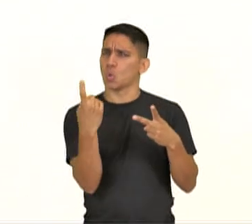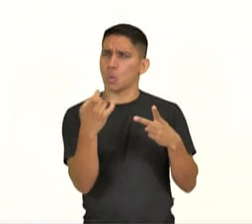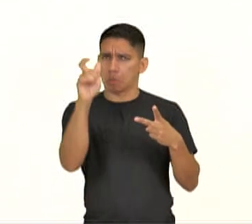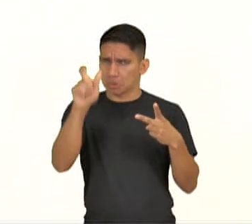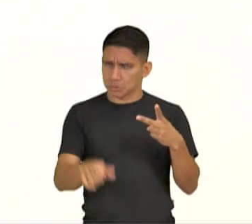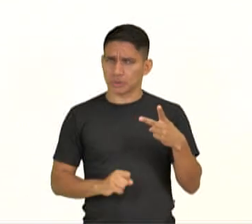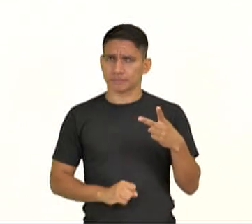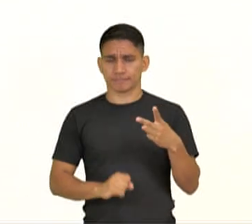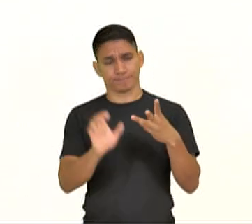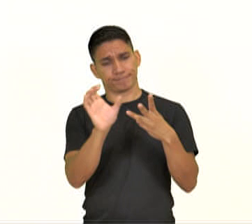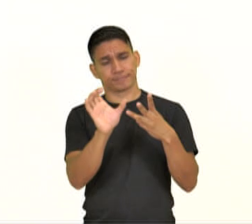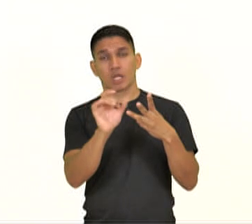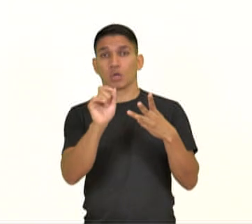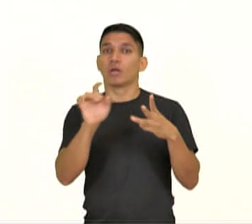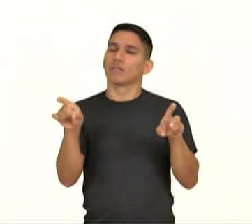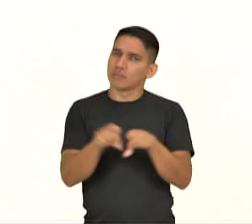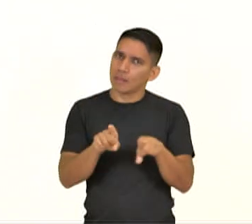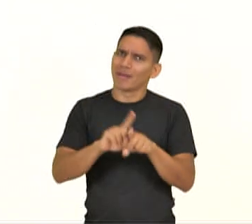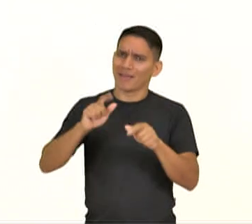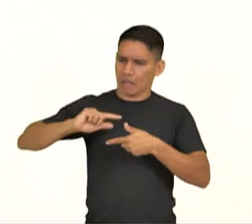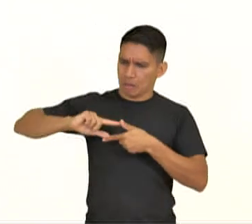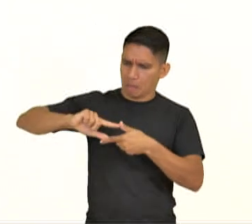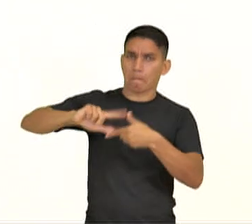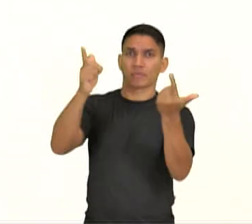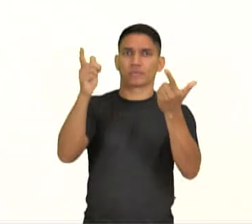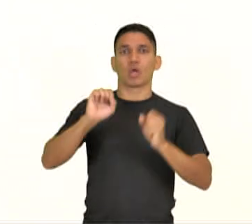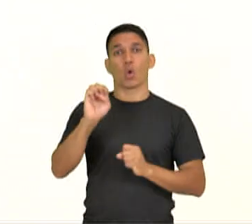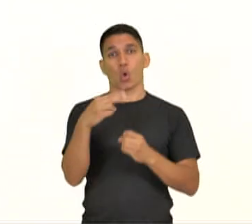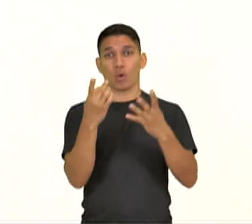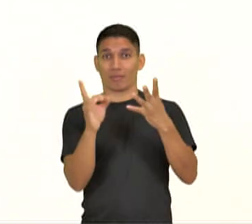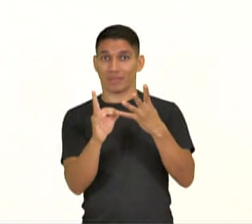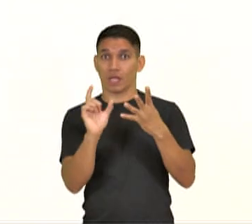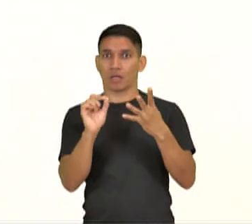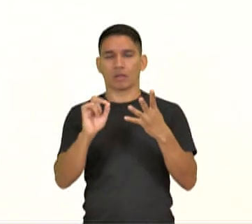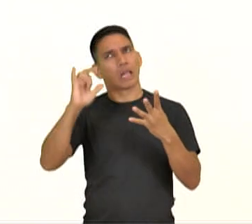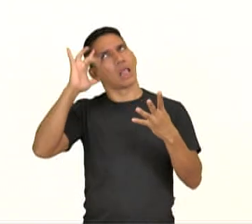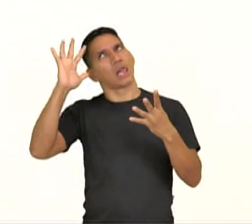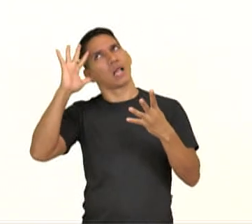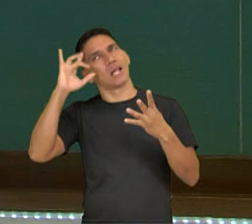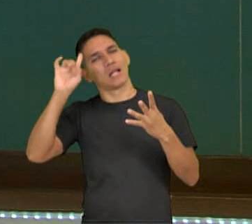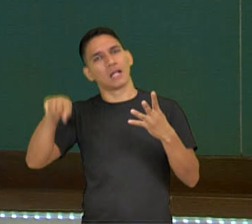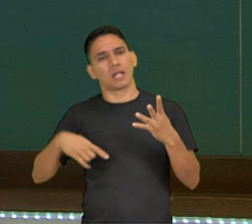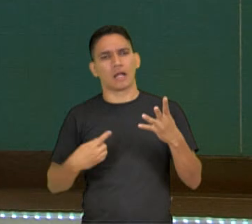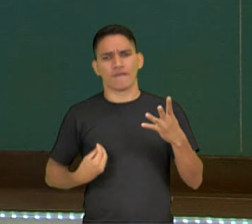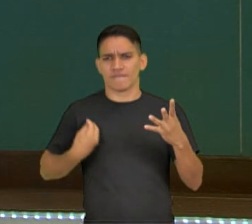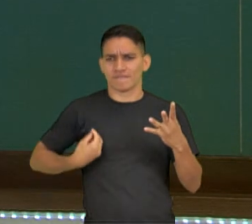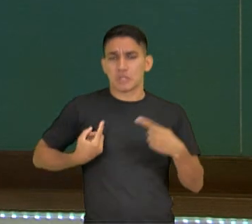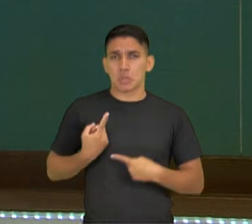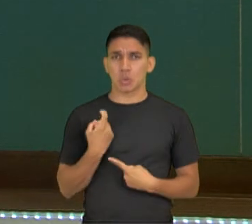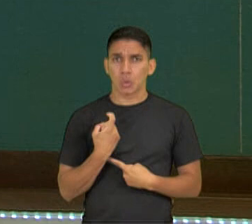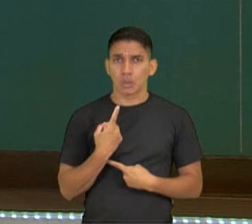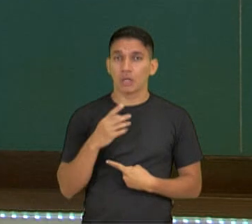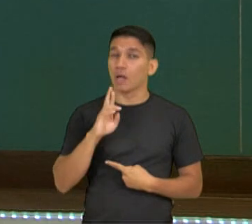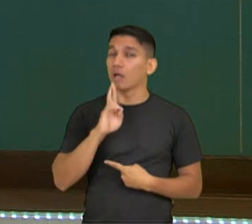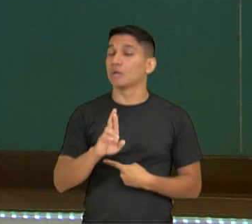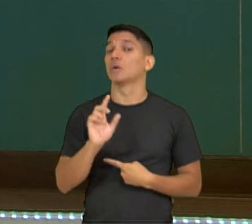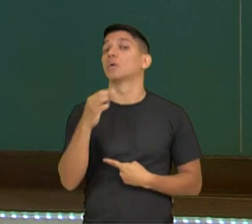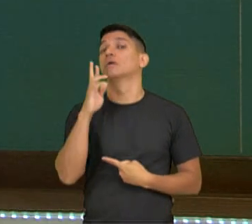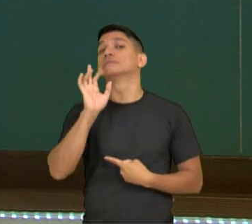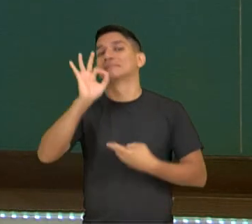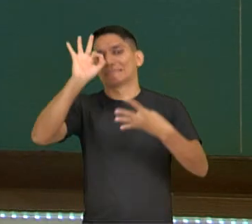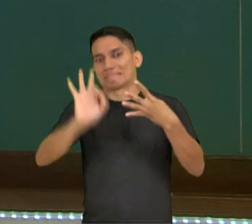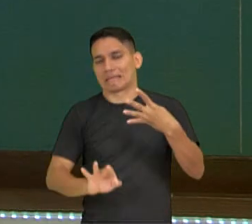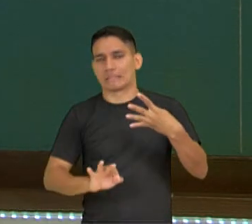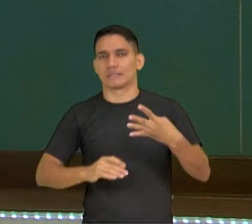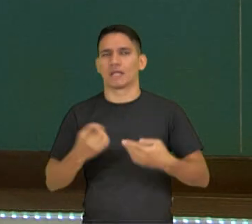C. Também são chamados de quebra-gelo. Ou D. O resultado é a ilusão de um resultado individual. Quero ver se você sabe qual a